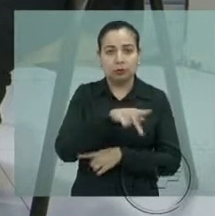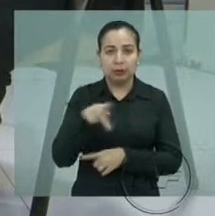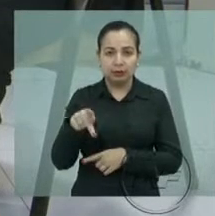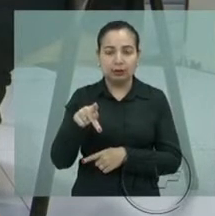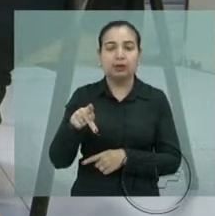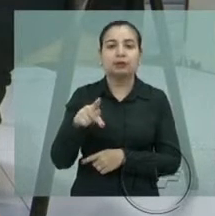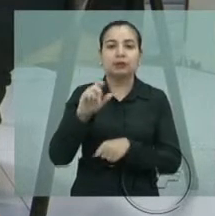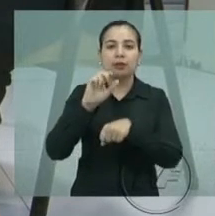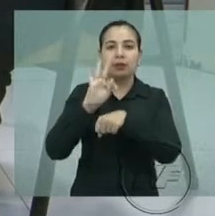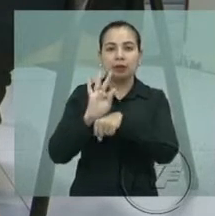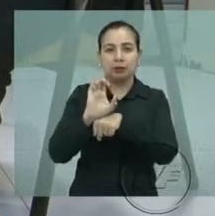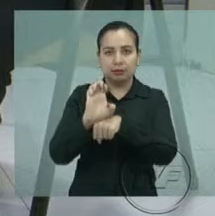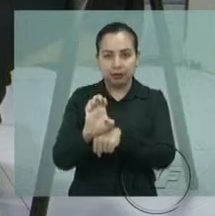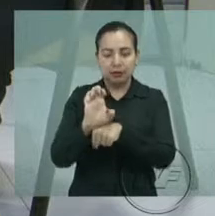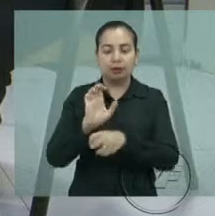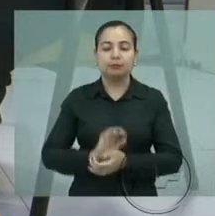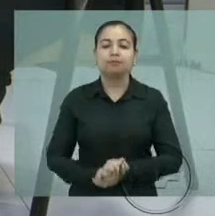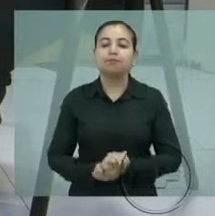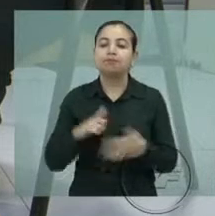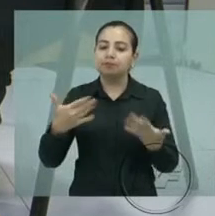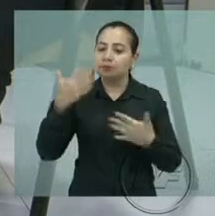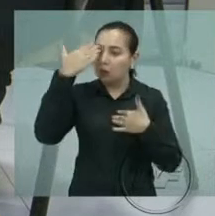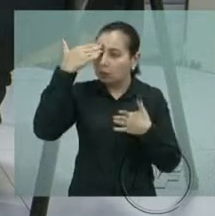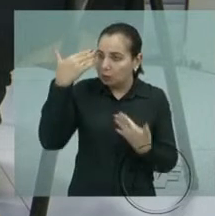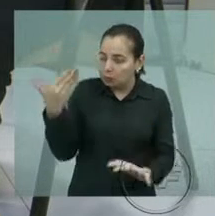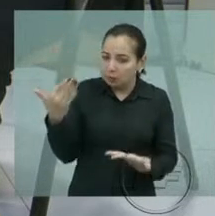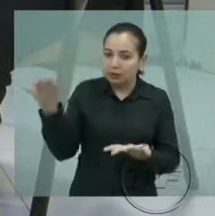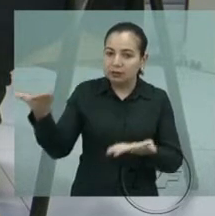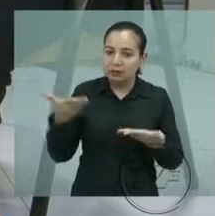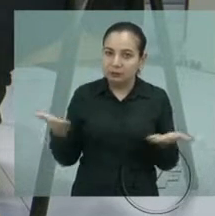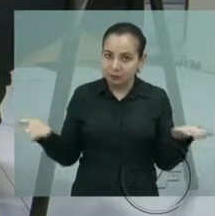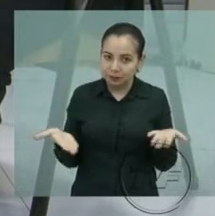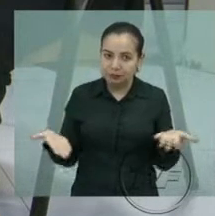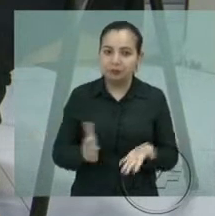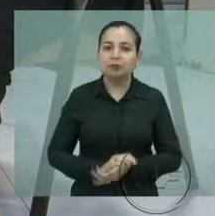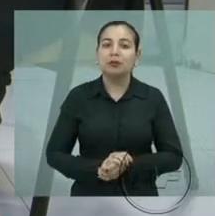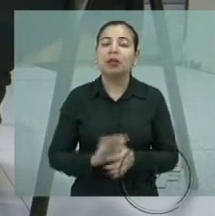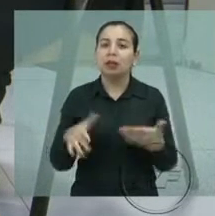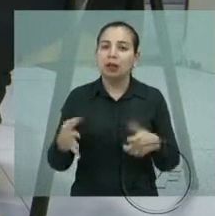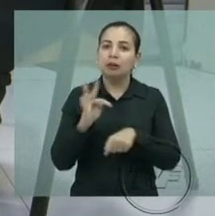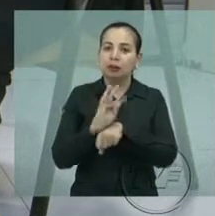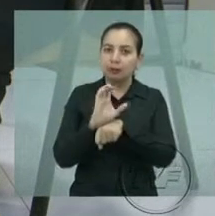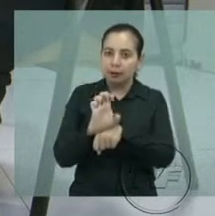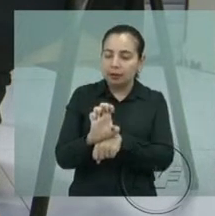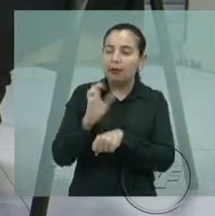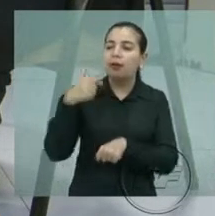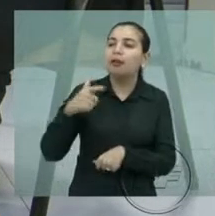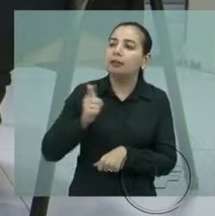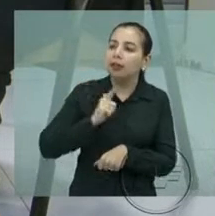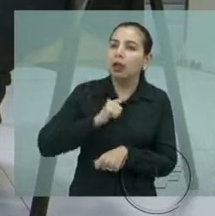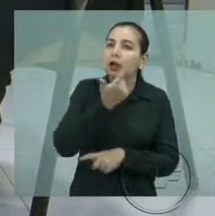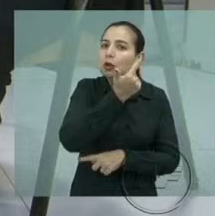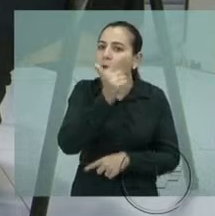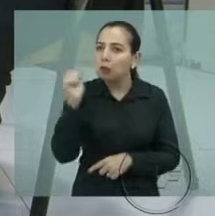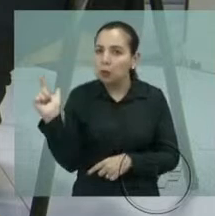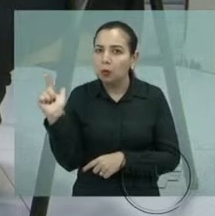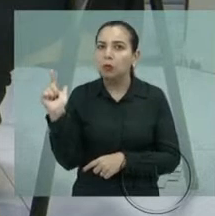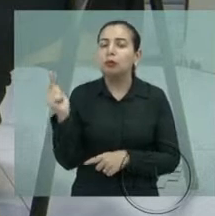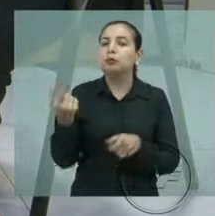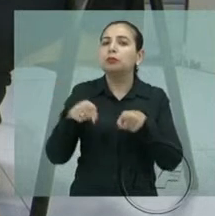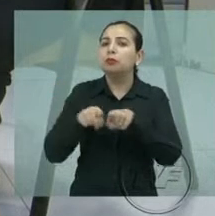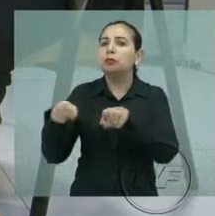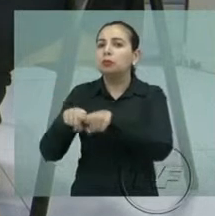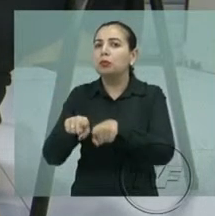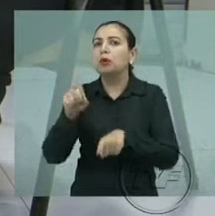obrigado pela sua presença. Além do TCE, né, que é um ator importante, quais os outros parceiros?